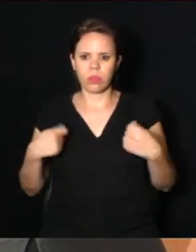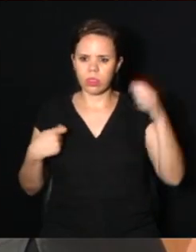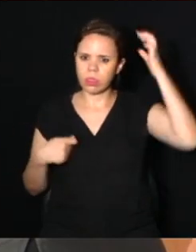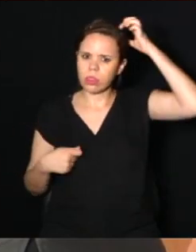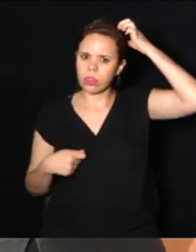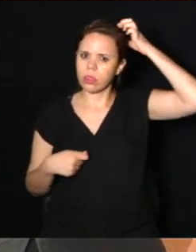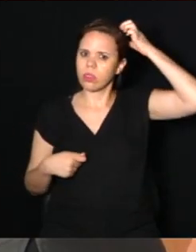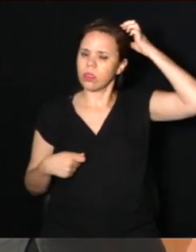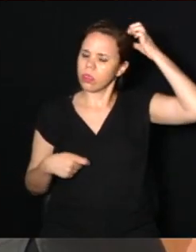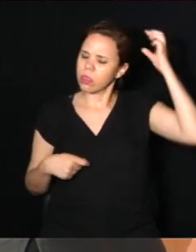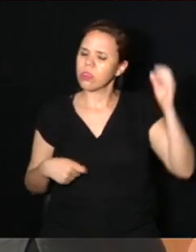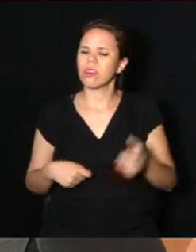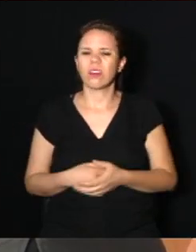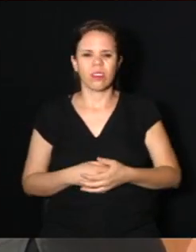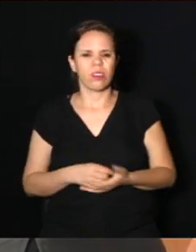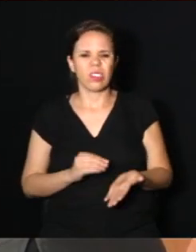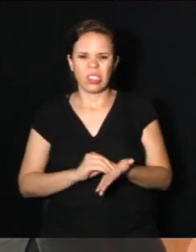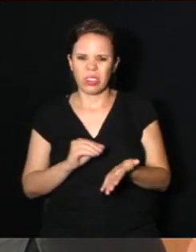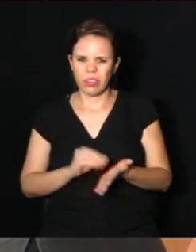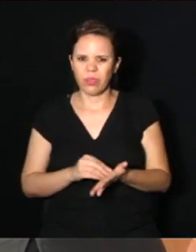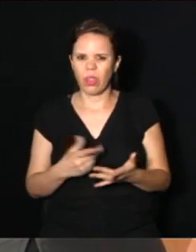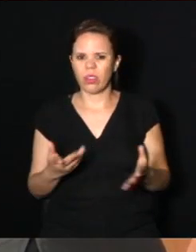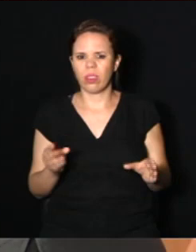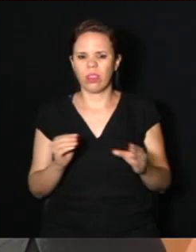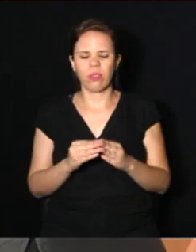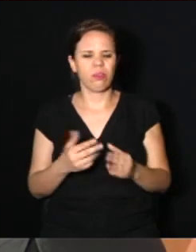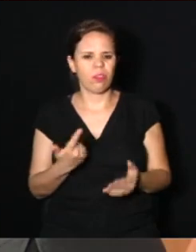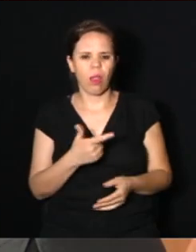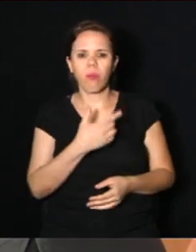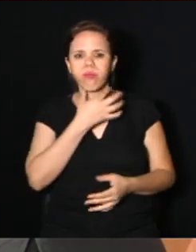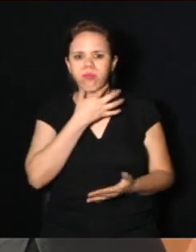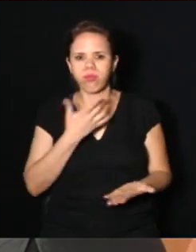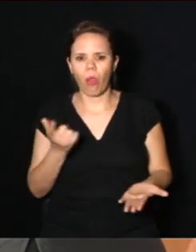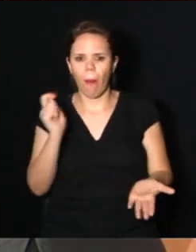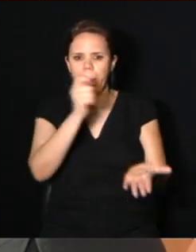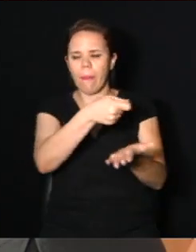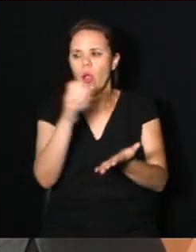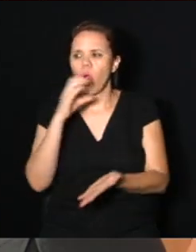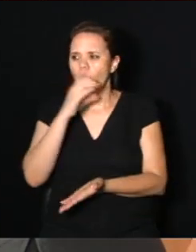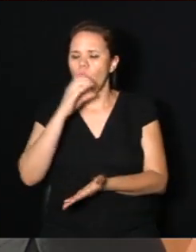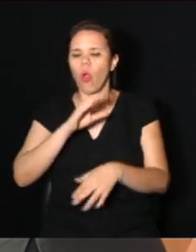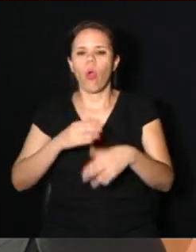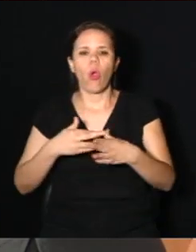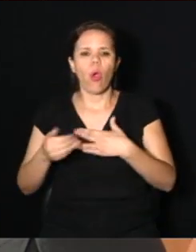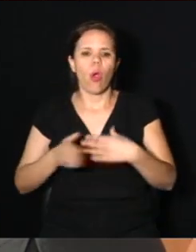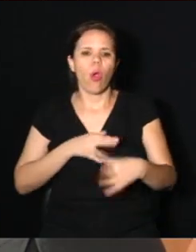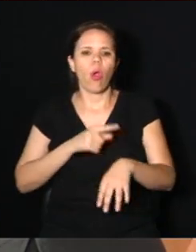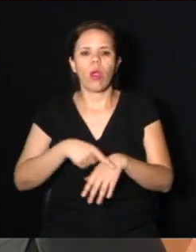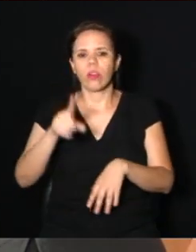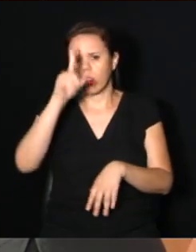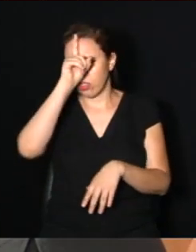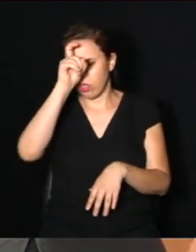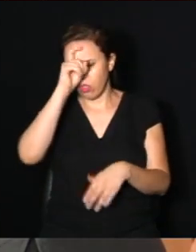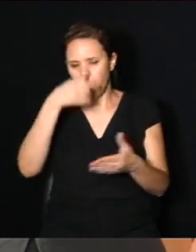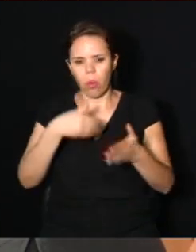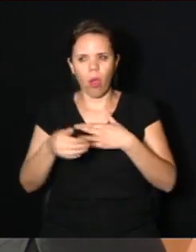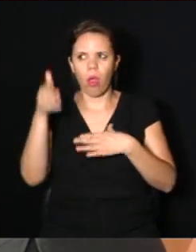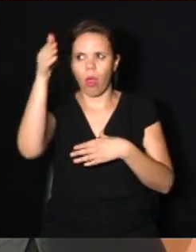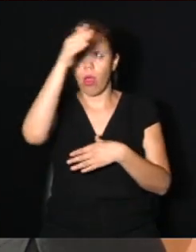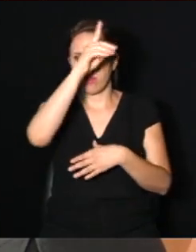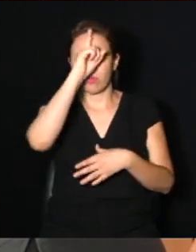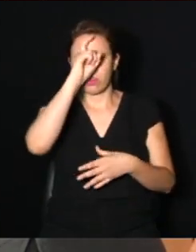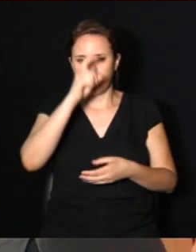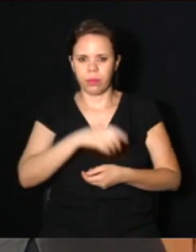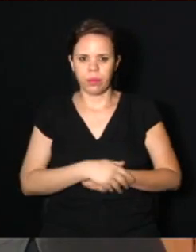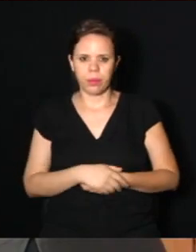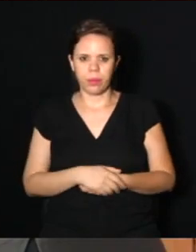precisam, necessitam, são pessoas que não têm condições de estar correndo a qualquer momento lá para o Mário Gatti, para qualquer outro